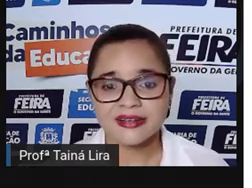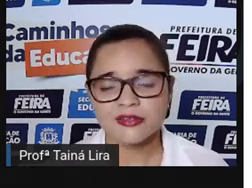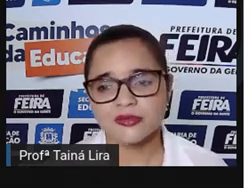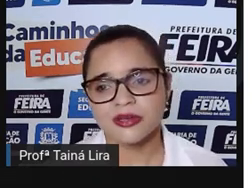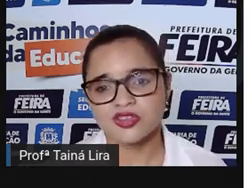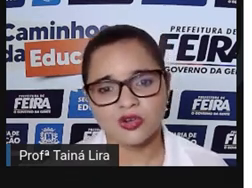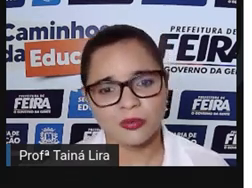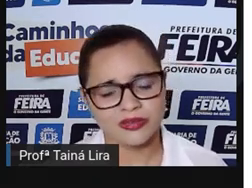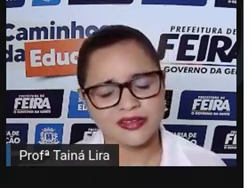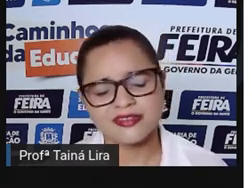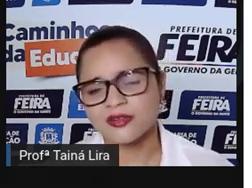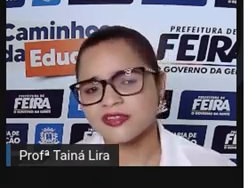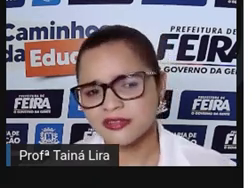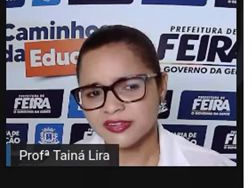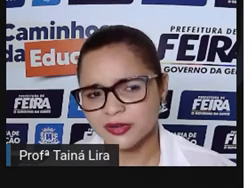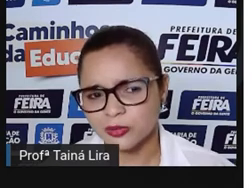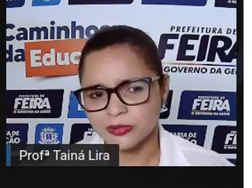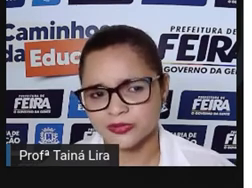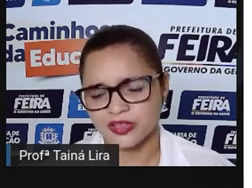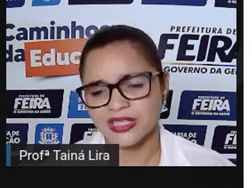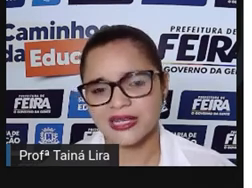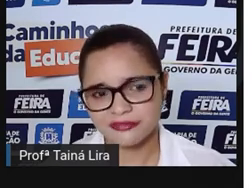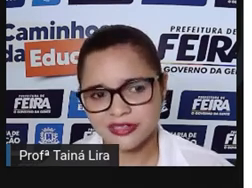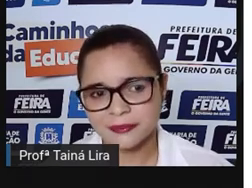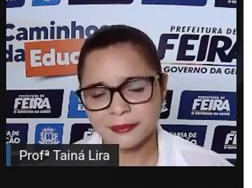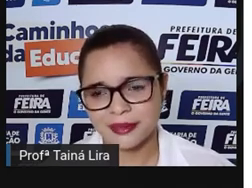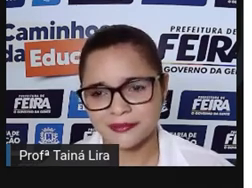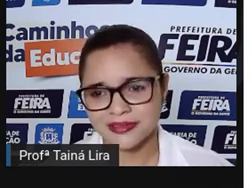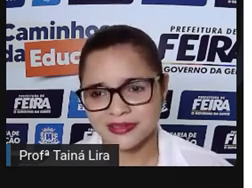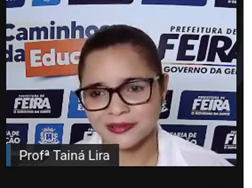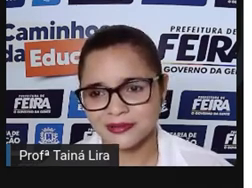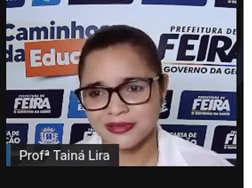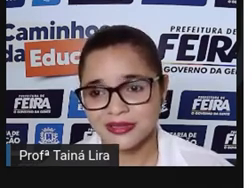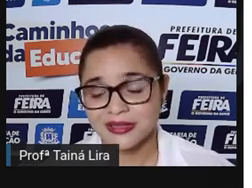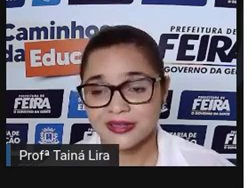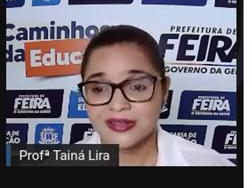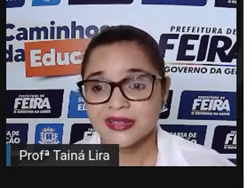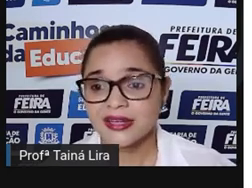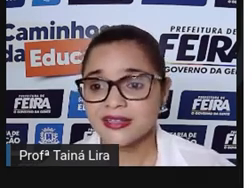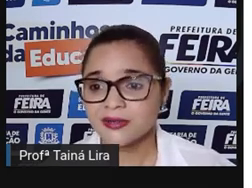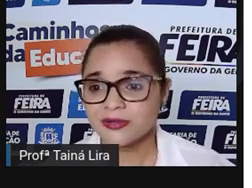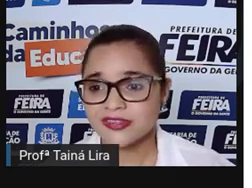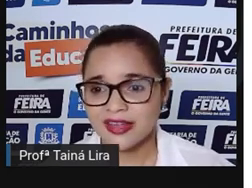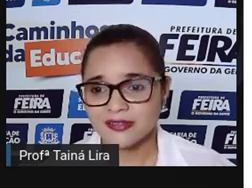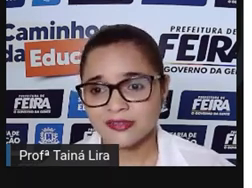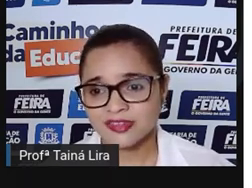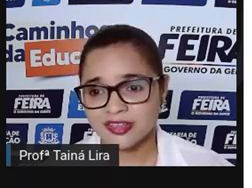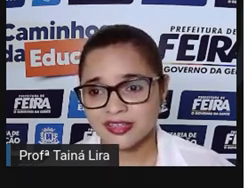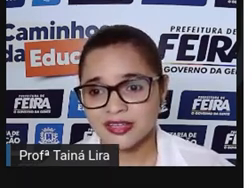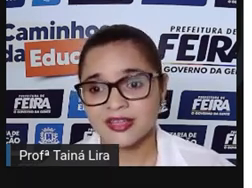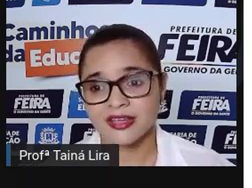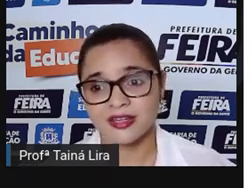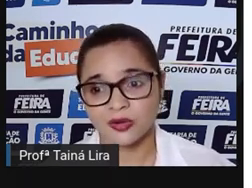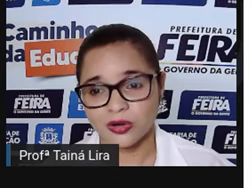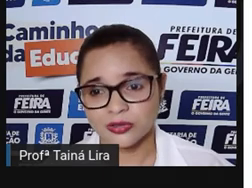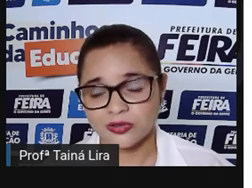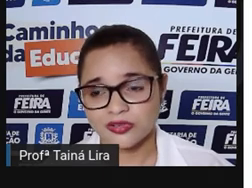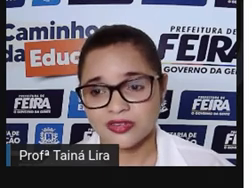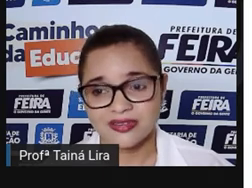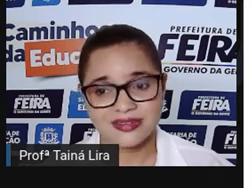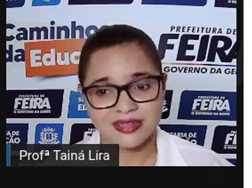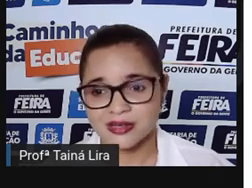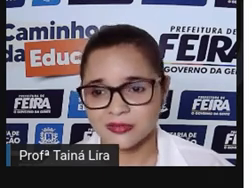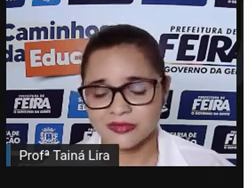Será que os meios de comunicação são seguros? Olha lá, Felipe perguntando. Em alguns casos, sim. Em